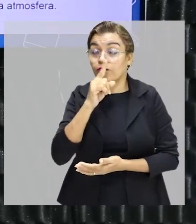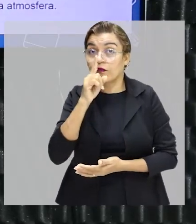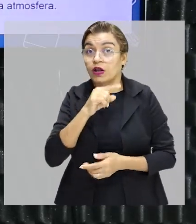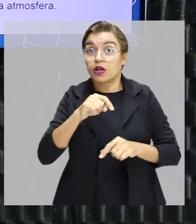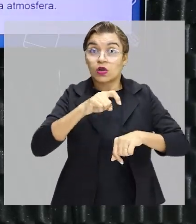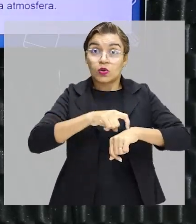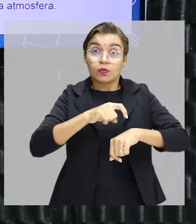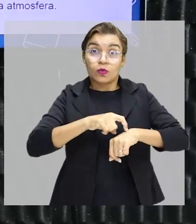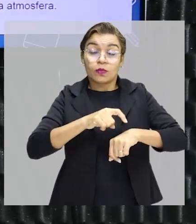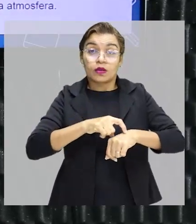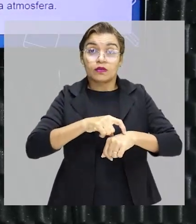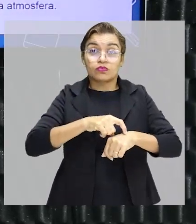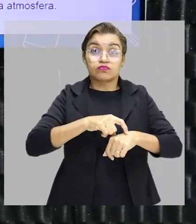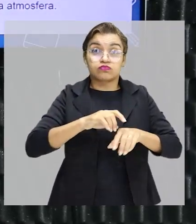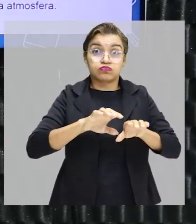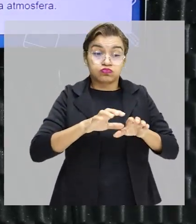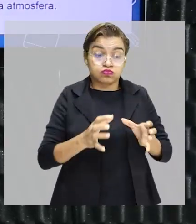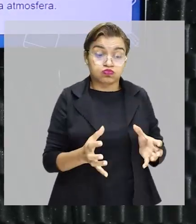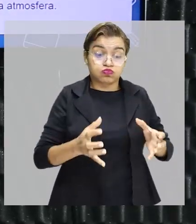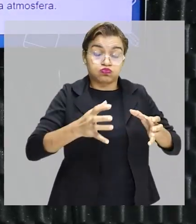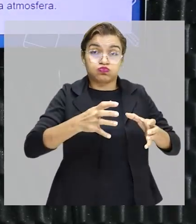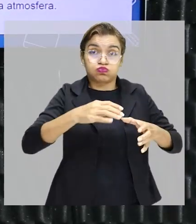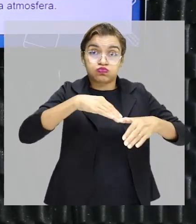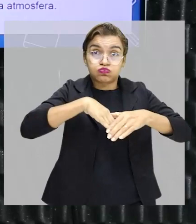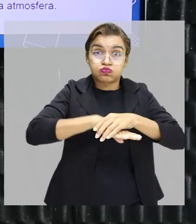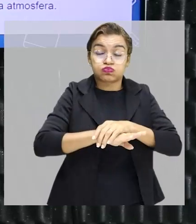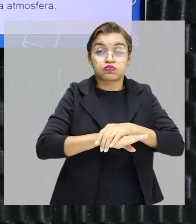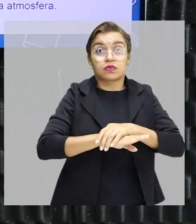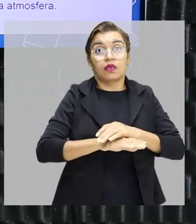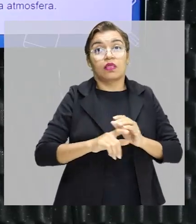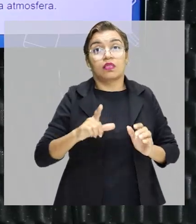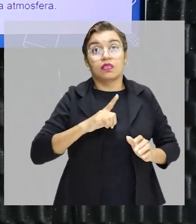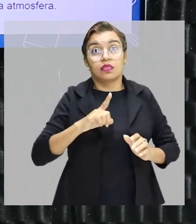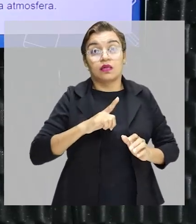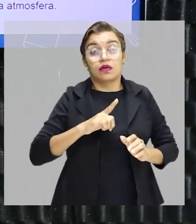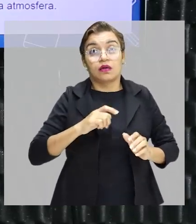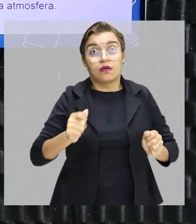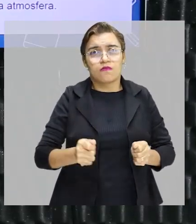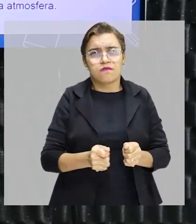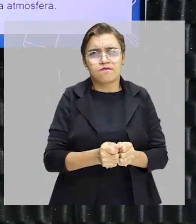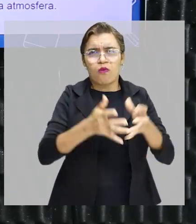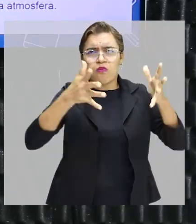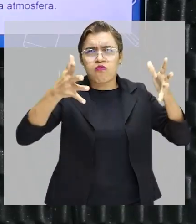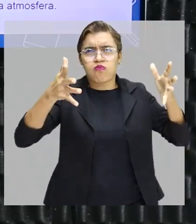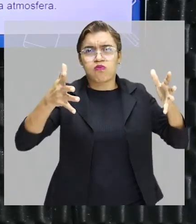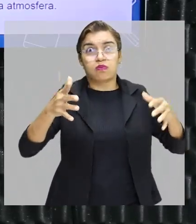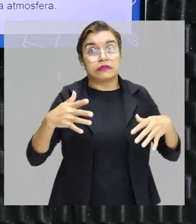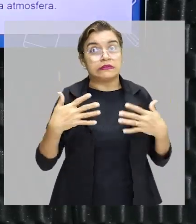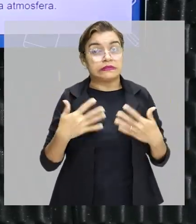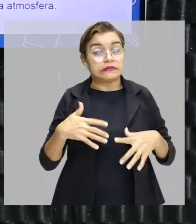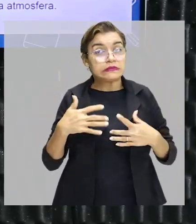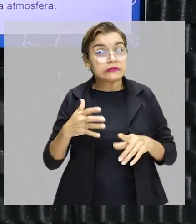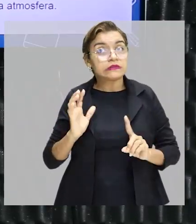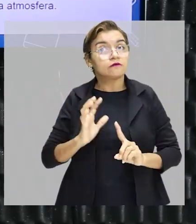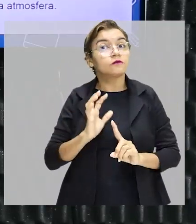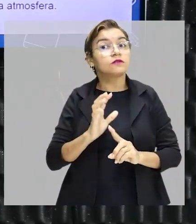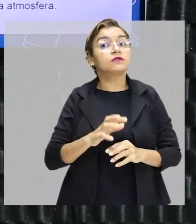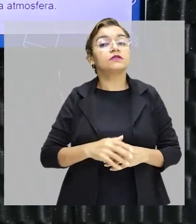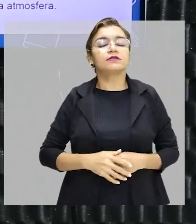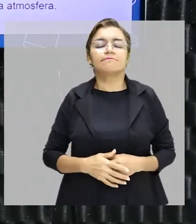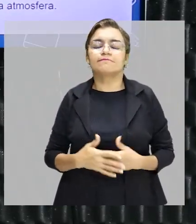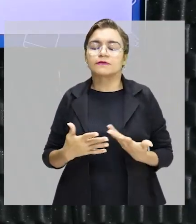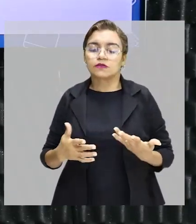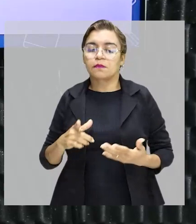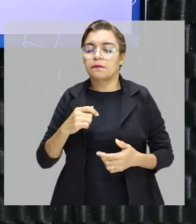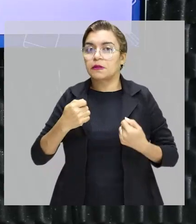nesse botijão, nesse recipiente, podemos ter uma explosão, ok? Então,